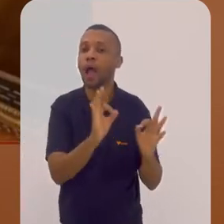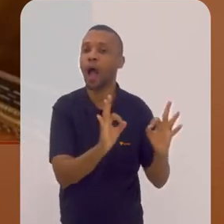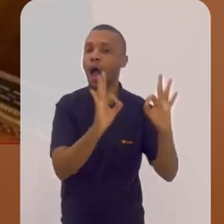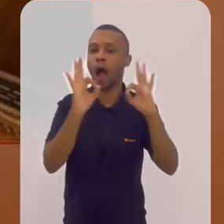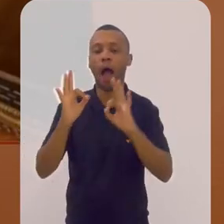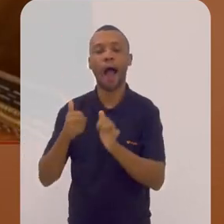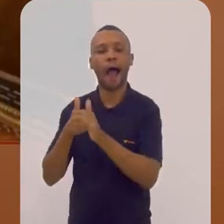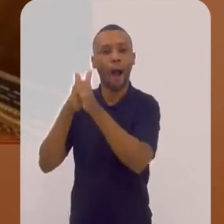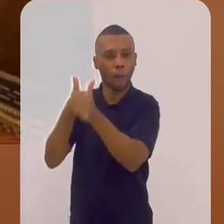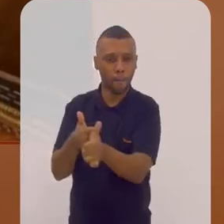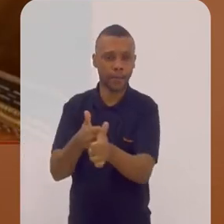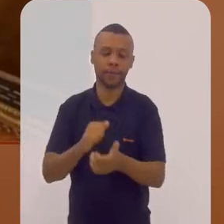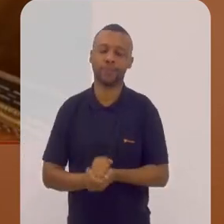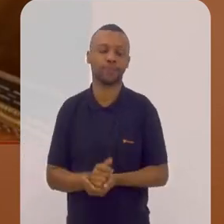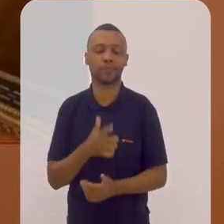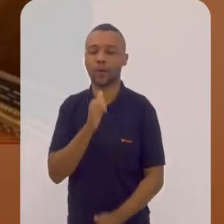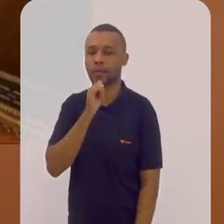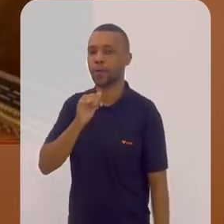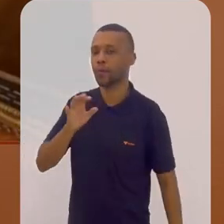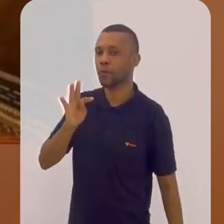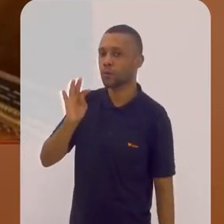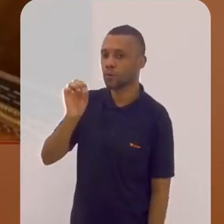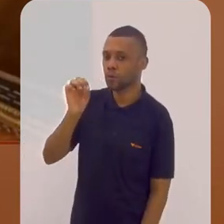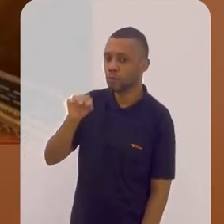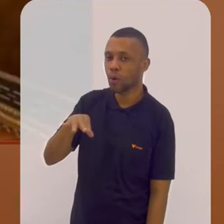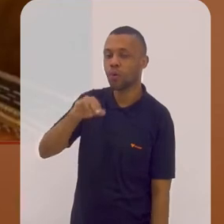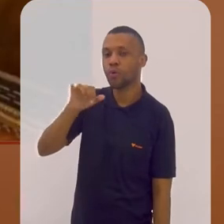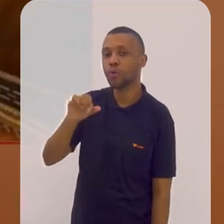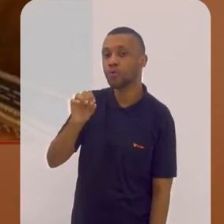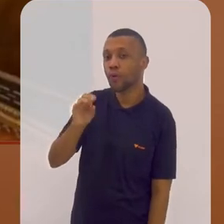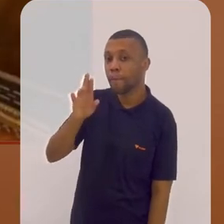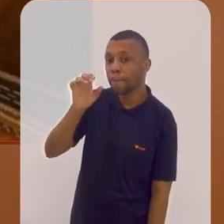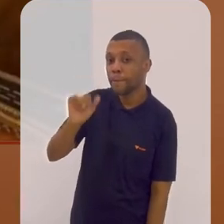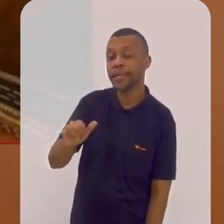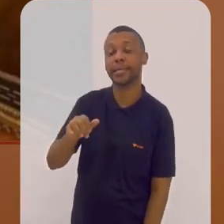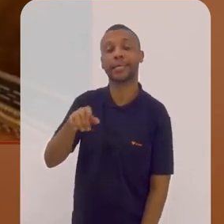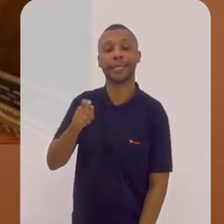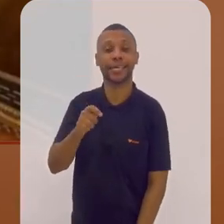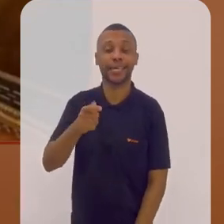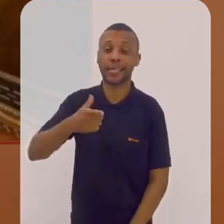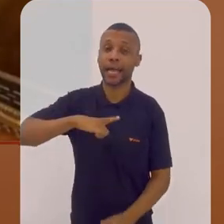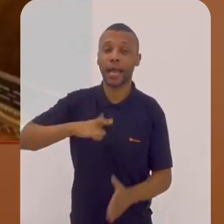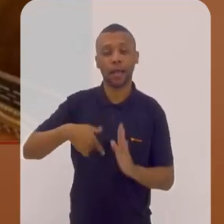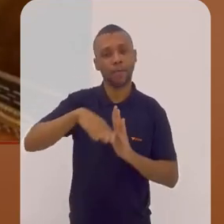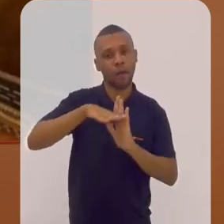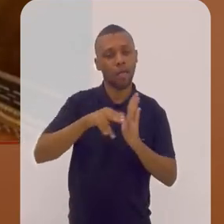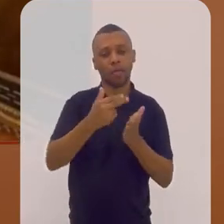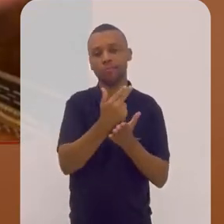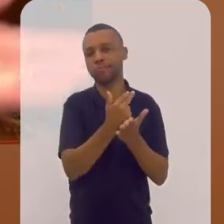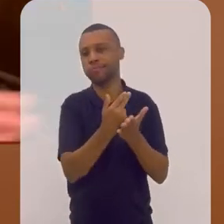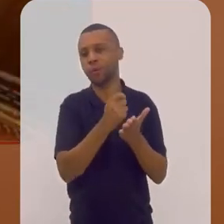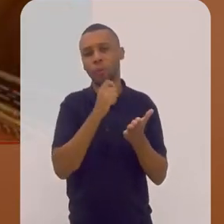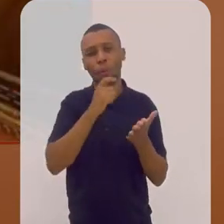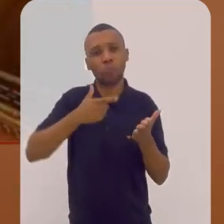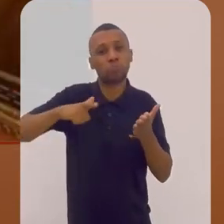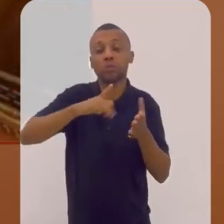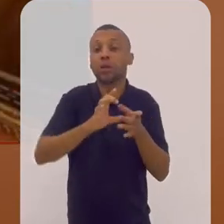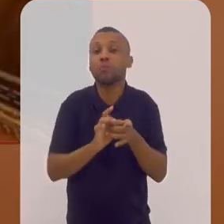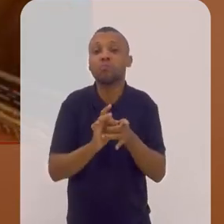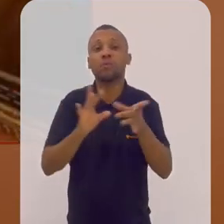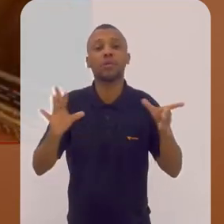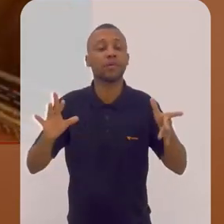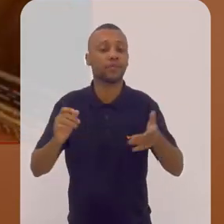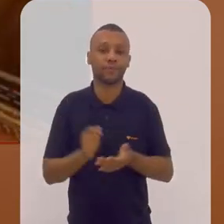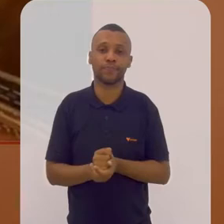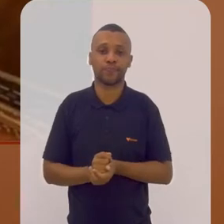acompanhá-lo. Então, Tom Jobim tem repertórios sinfônicos que não estão disponíveis. Sinfonia Brasília, não é?